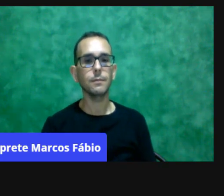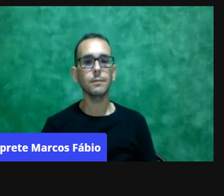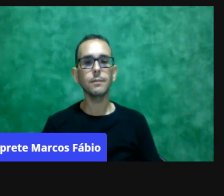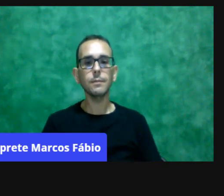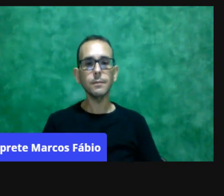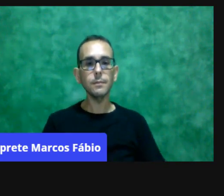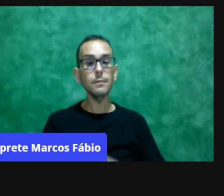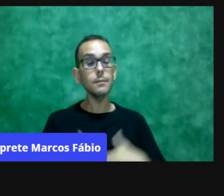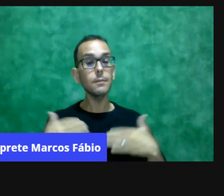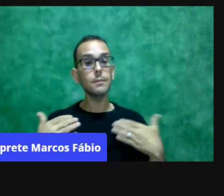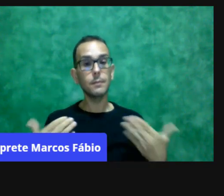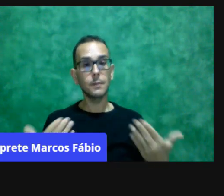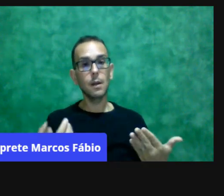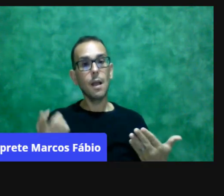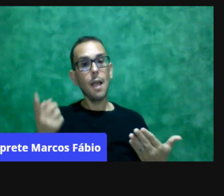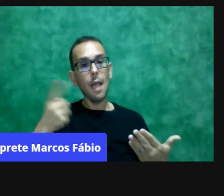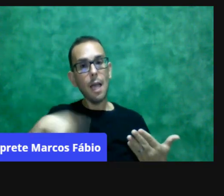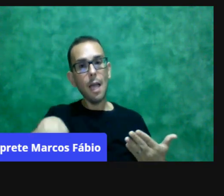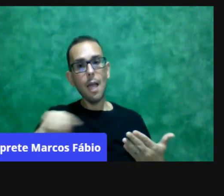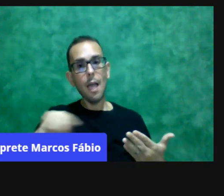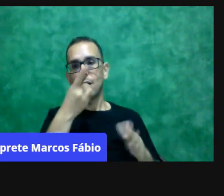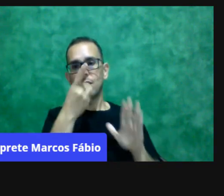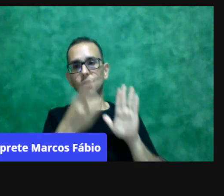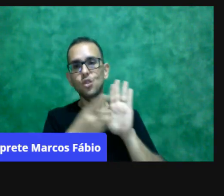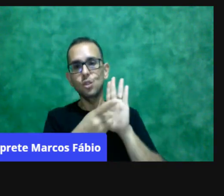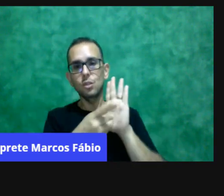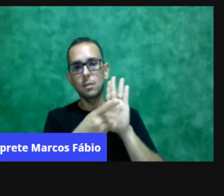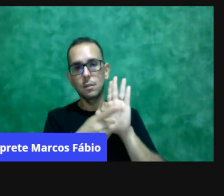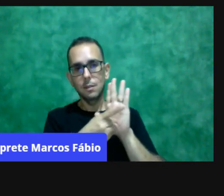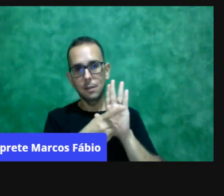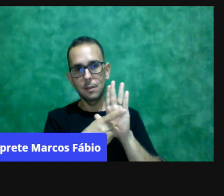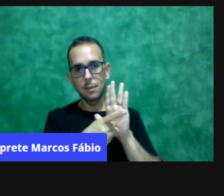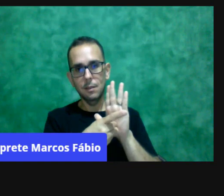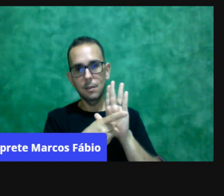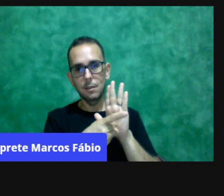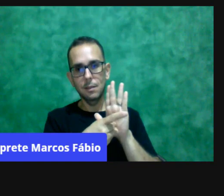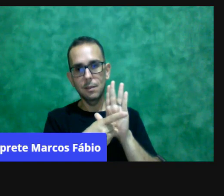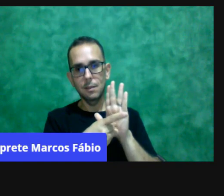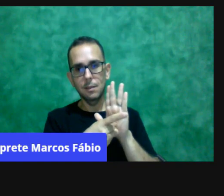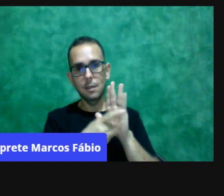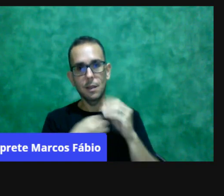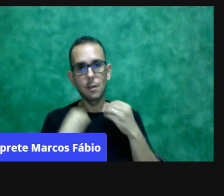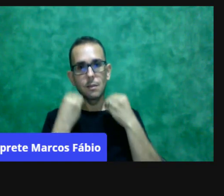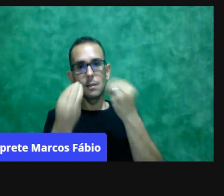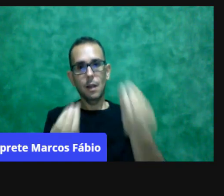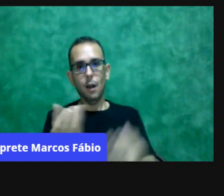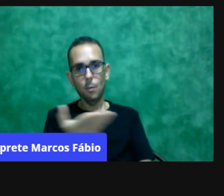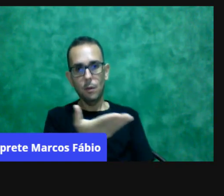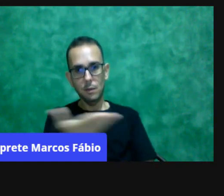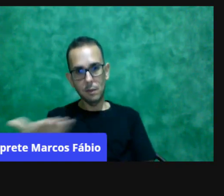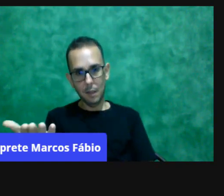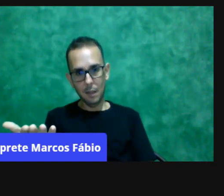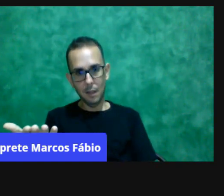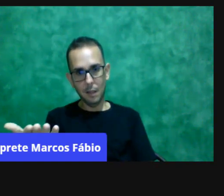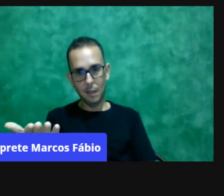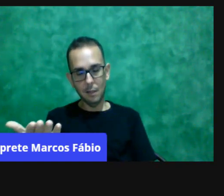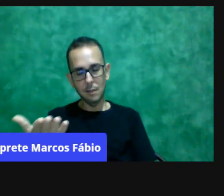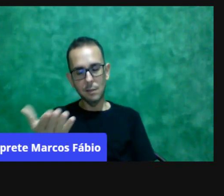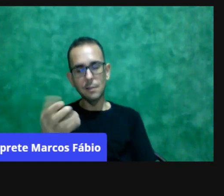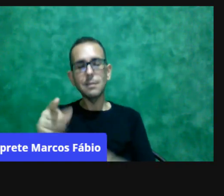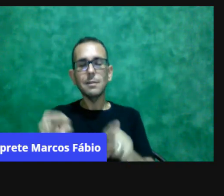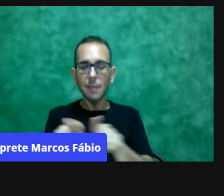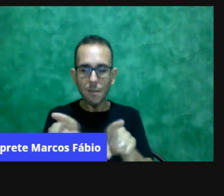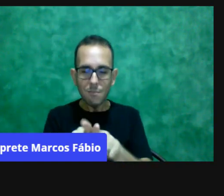Bom, pessoal, essas são as dicas que eu trago para vocês. Fora aqueles cuidados que a gente